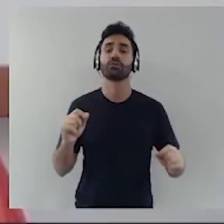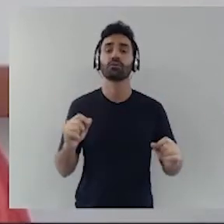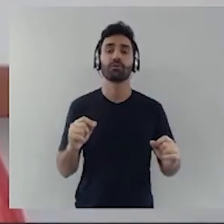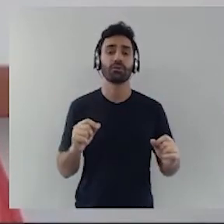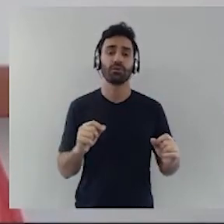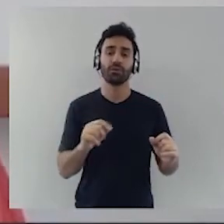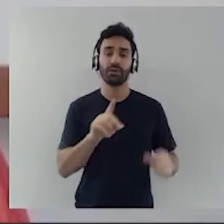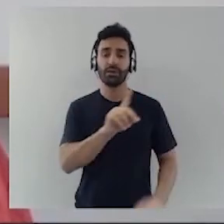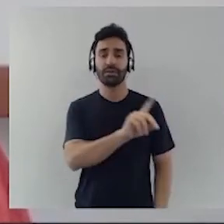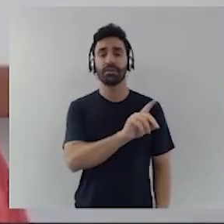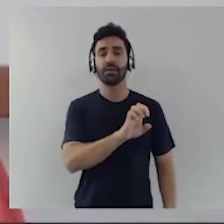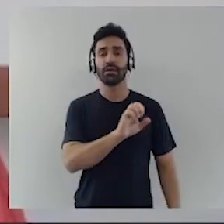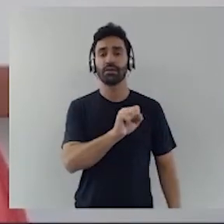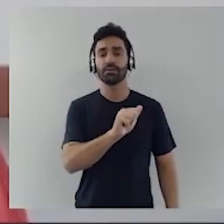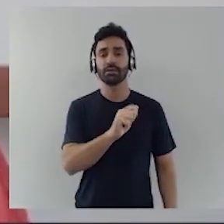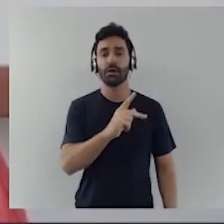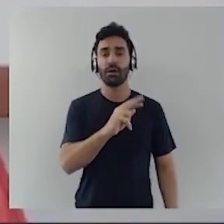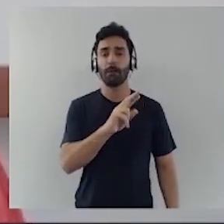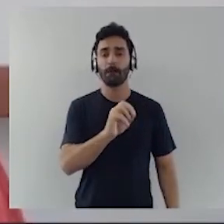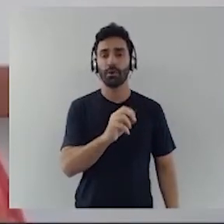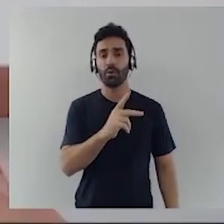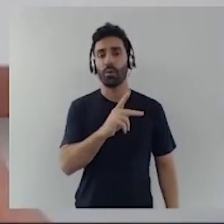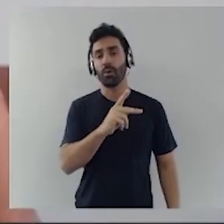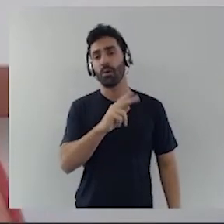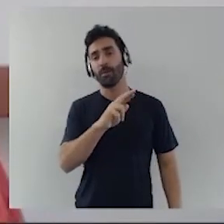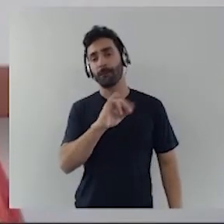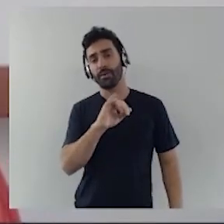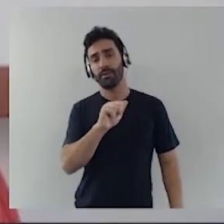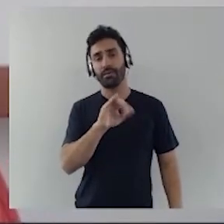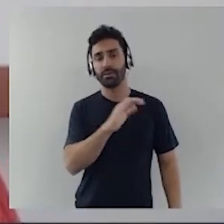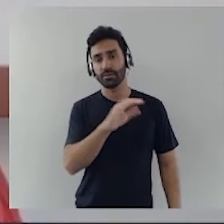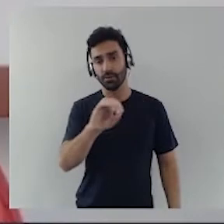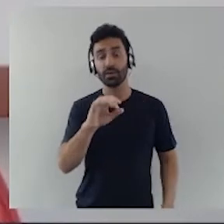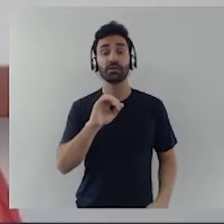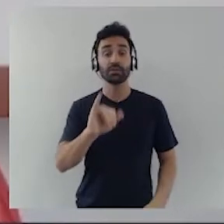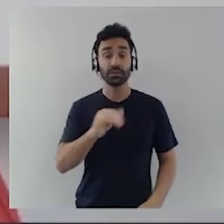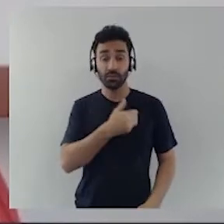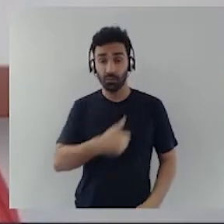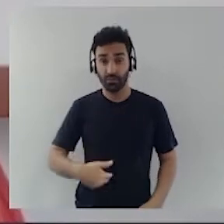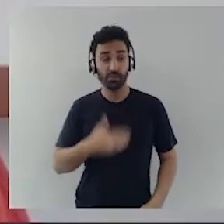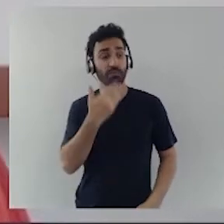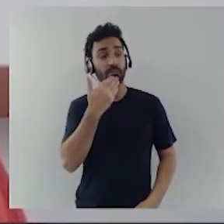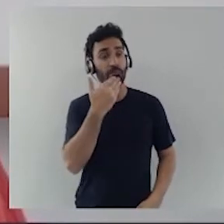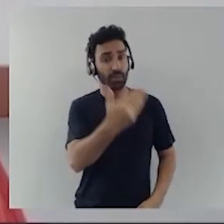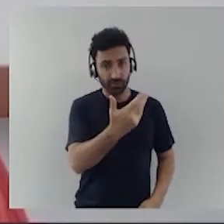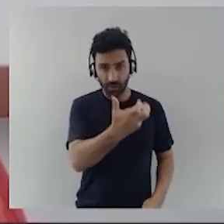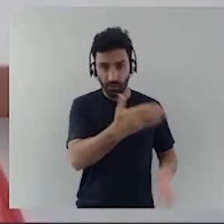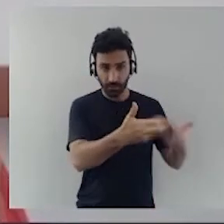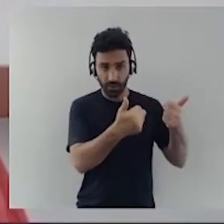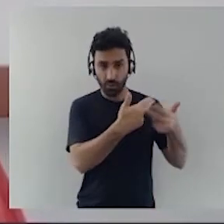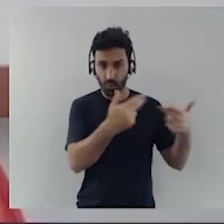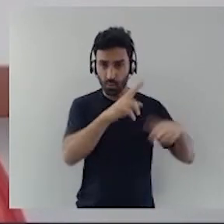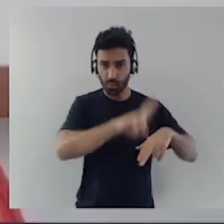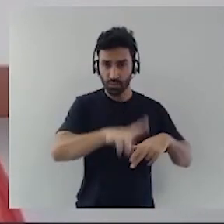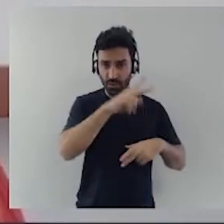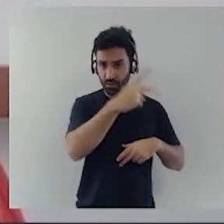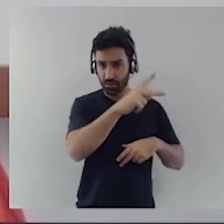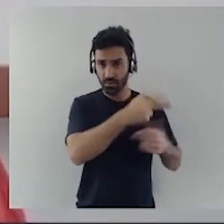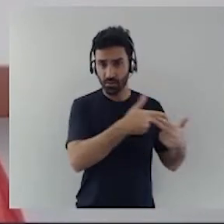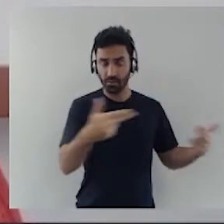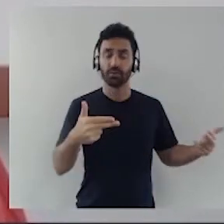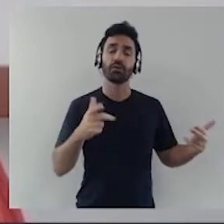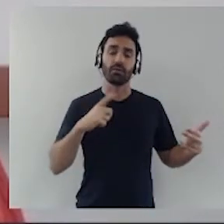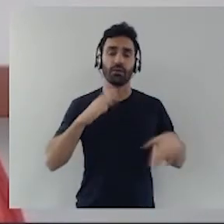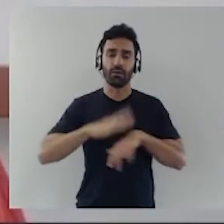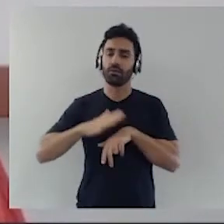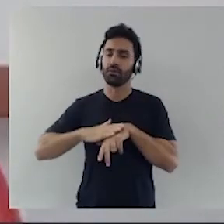desapropriação indireta então cabe ao poder público que fizeram a requisição cumprir adequadamente a